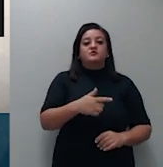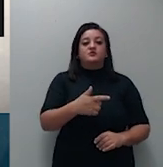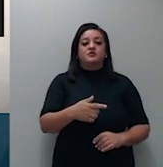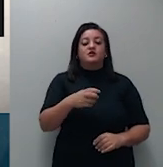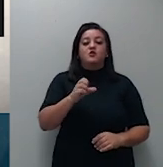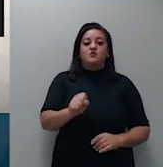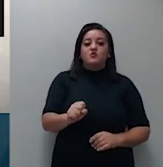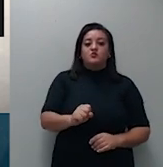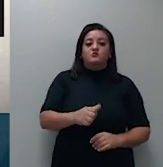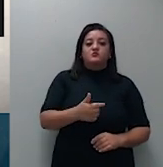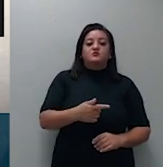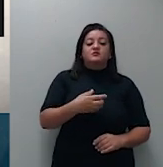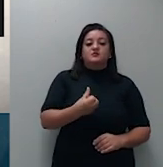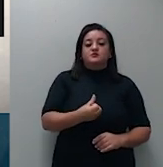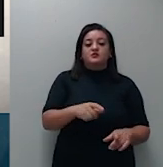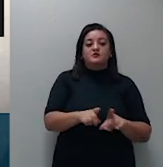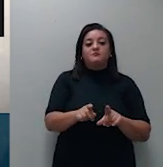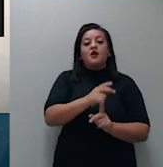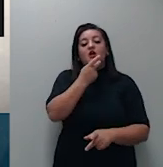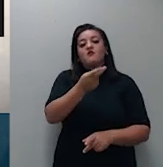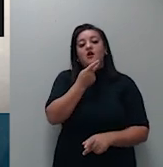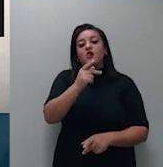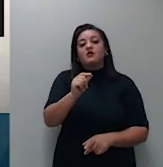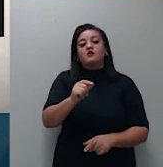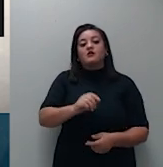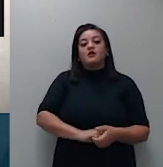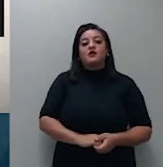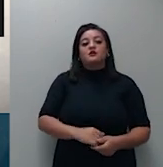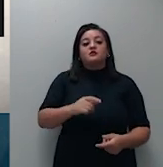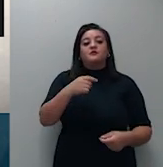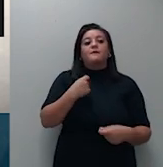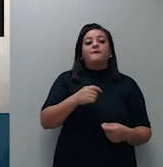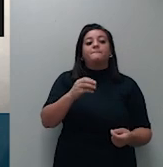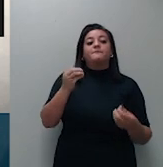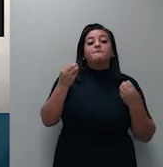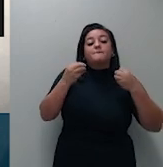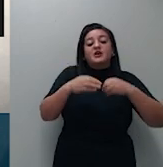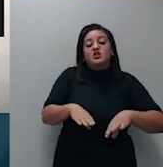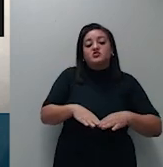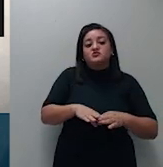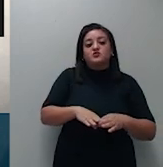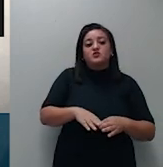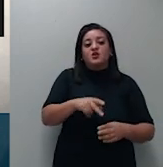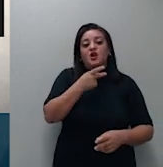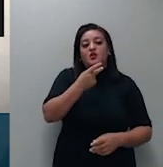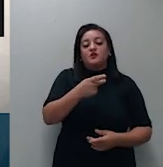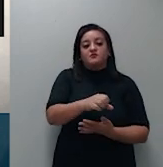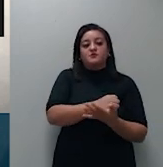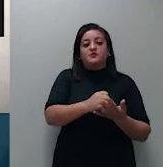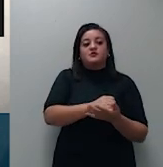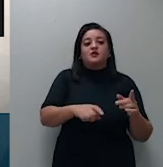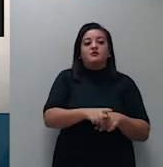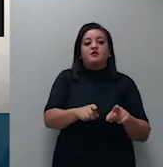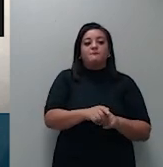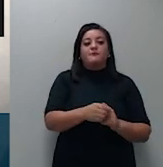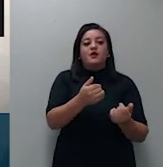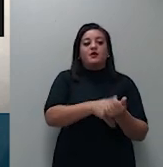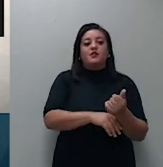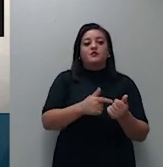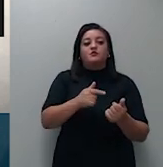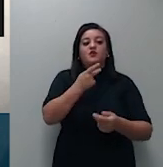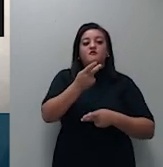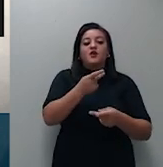9278/96 alegaram ainda deficiência de fundamentação contradição e omissão